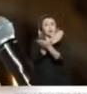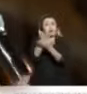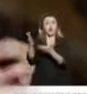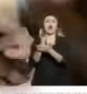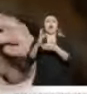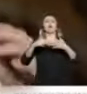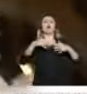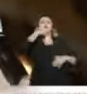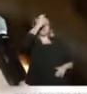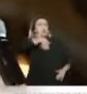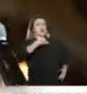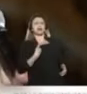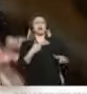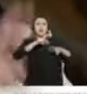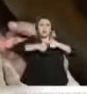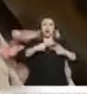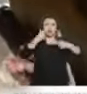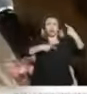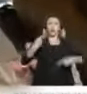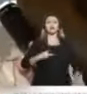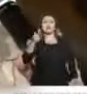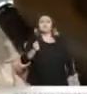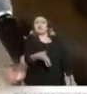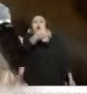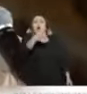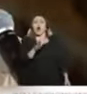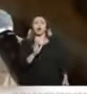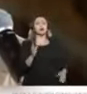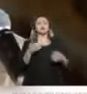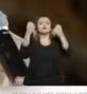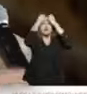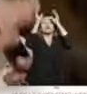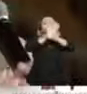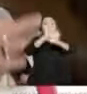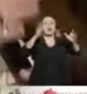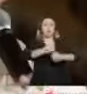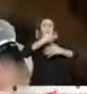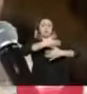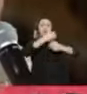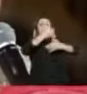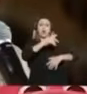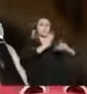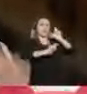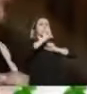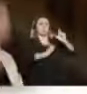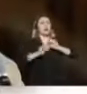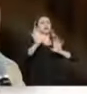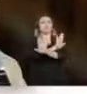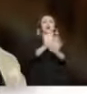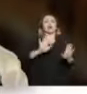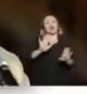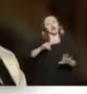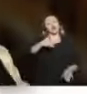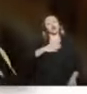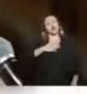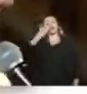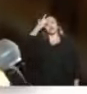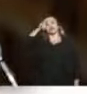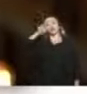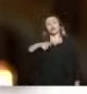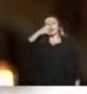comigo cara de política de nenhuma não eu não gosto de política eu gosto de pessoas sérias honestas só